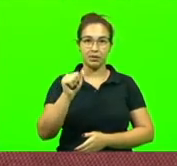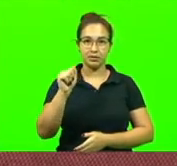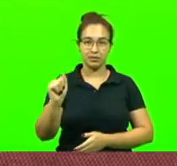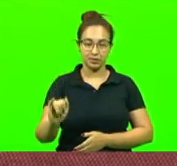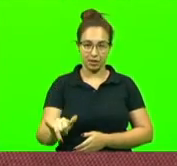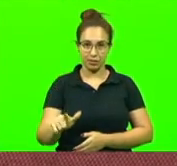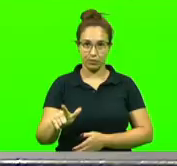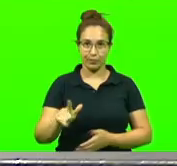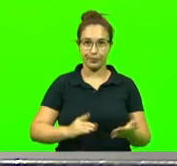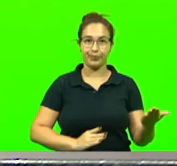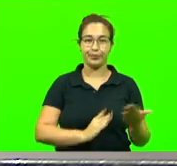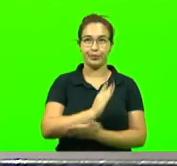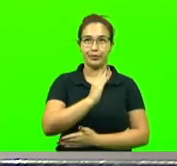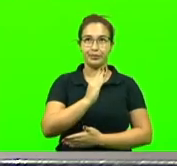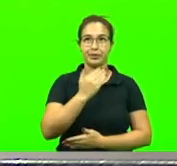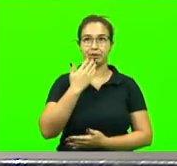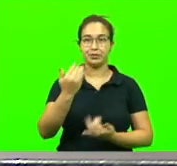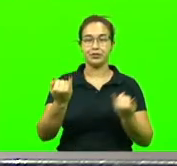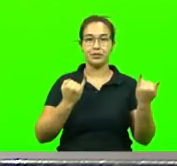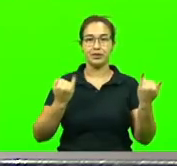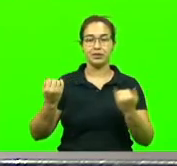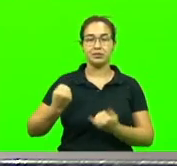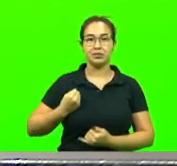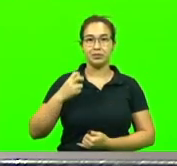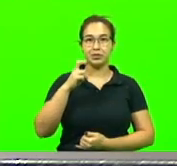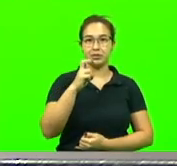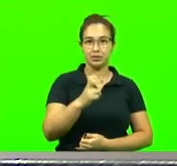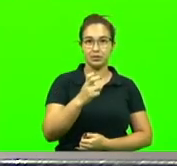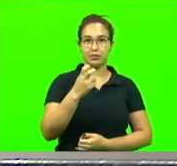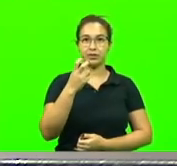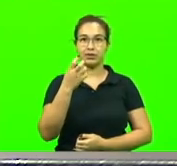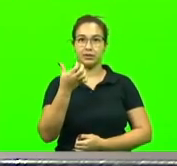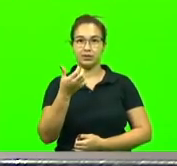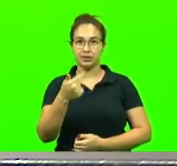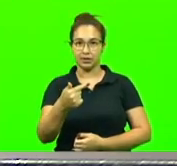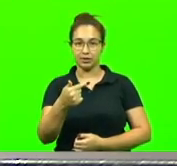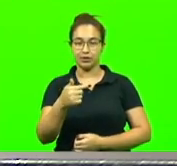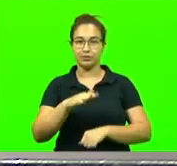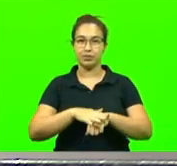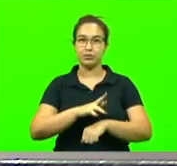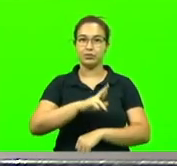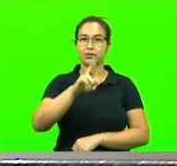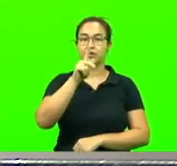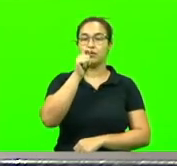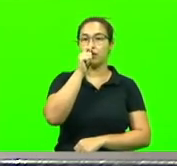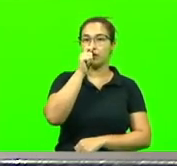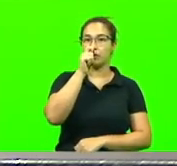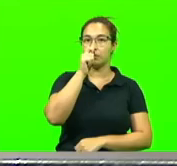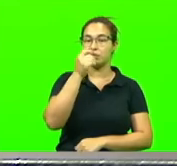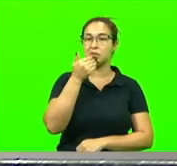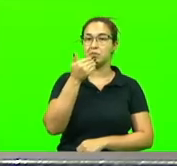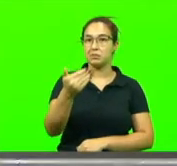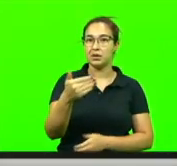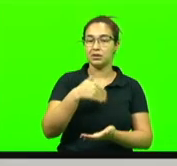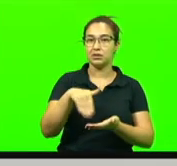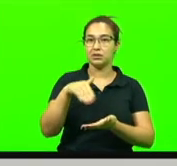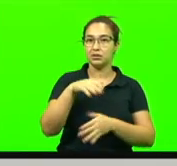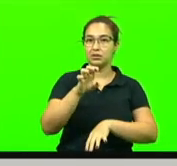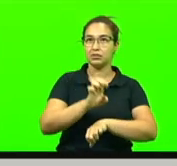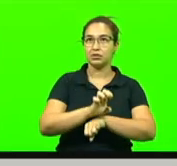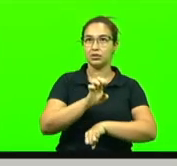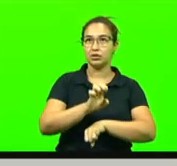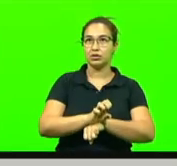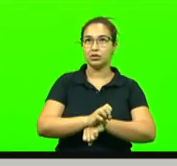aprovado. Pedido de informação 57. Deputado João Amin, solicitando ao secretário de Estado